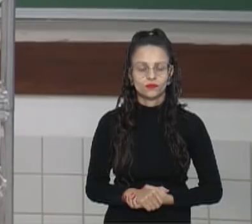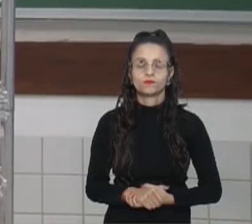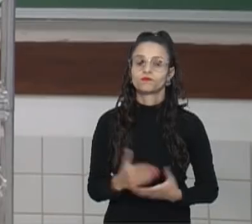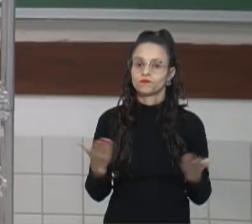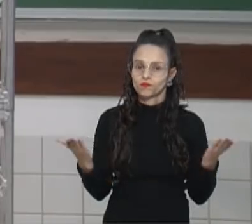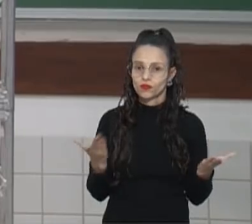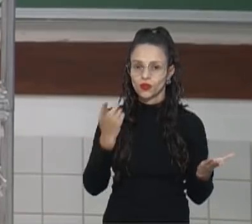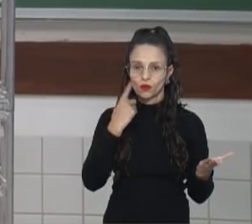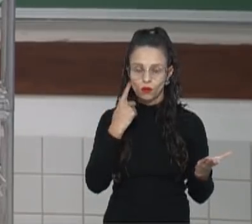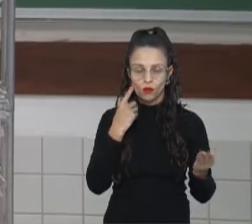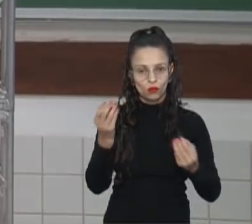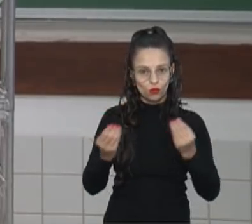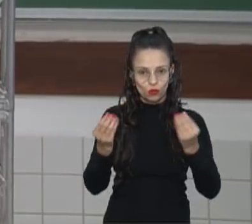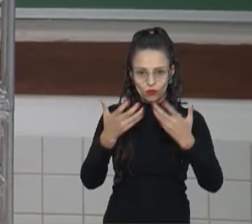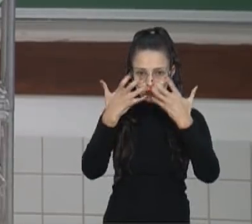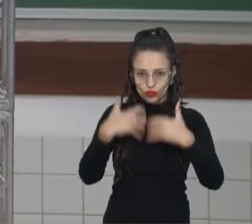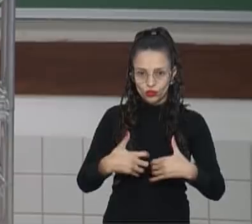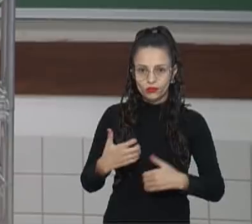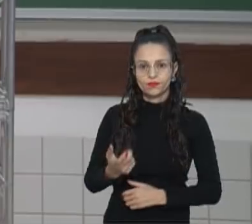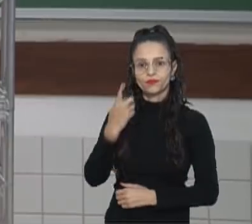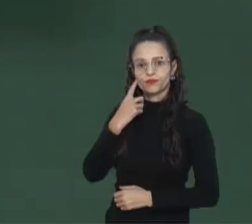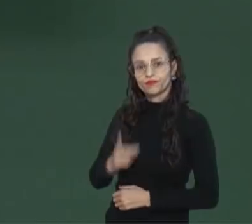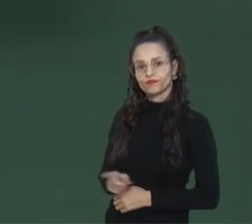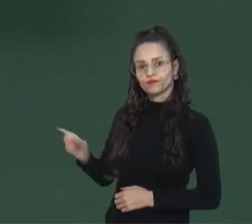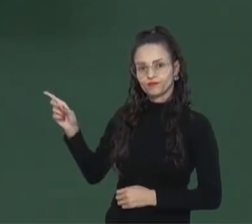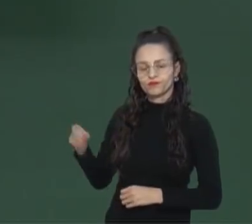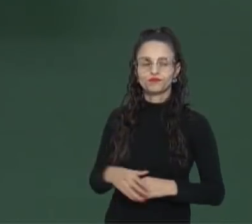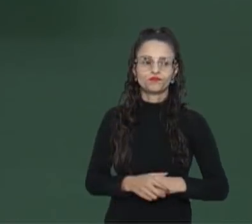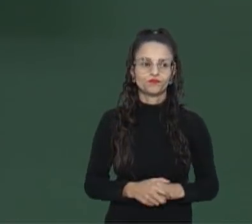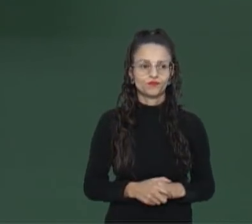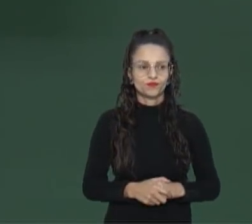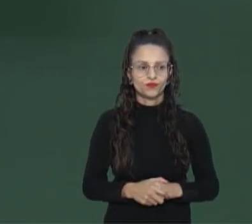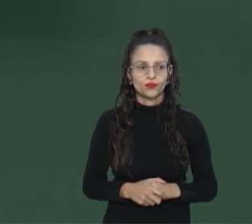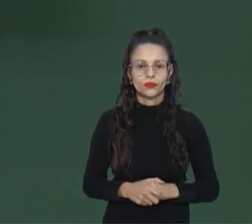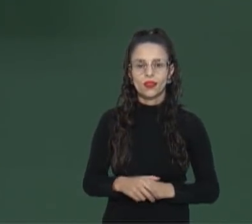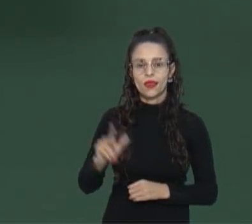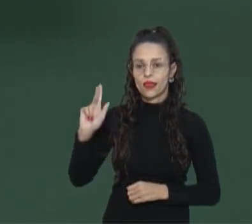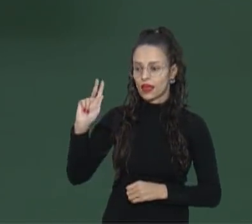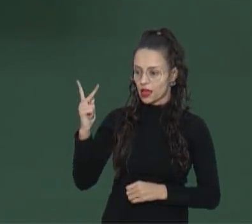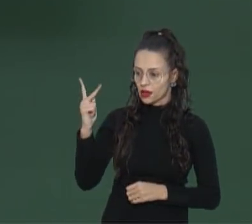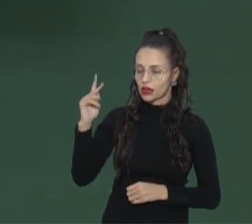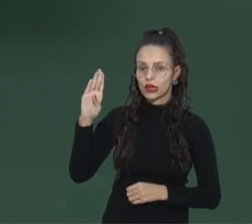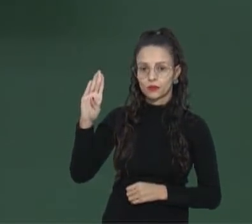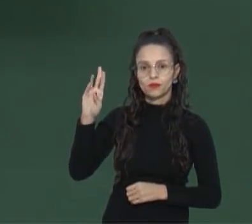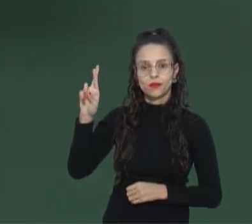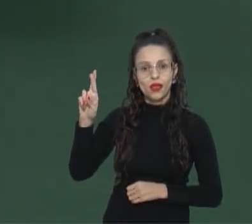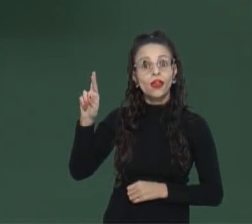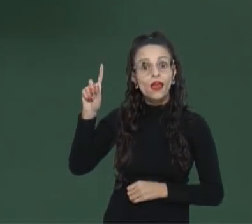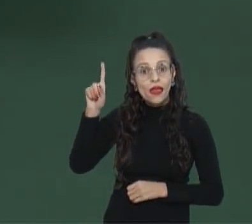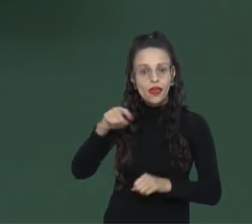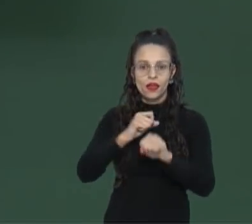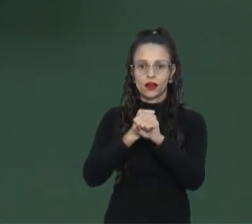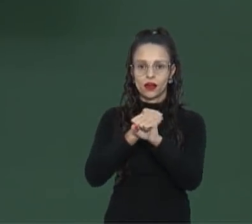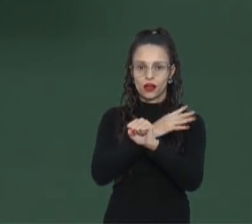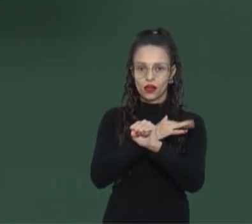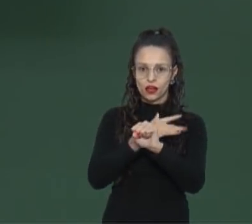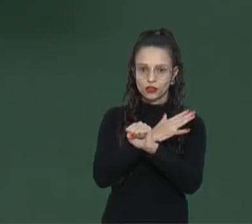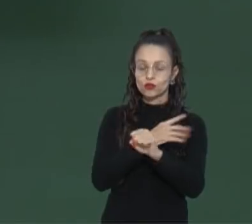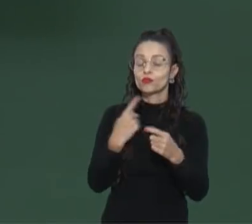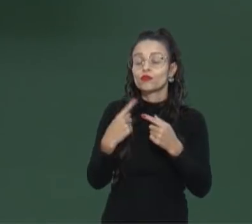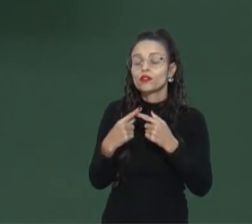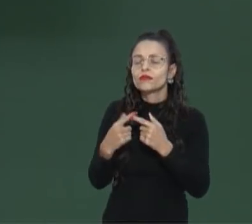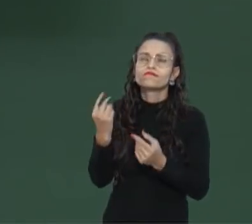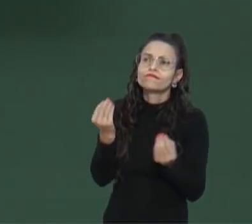Meus caros, vejam só como é que fica. Assim, o HBr é um ácido. Como é que nós sabemos? Simples. Tem só o